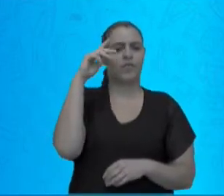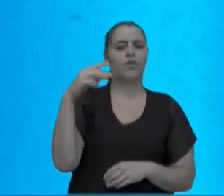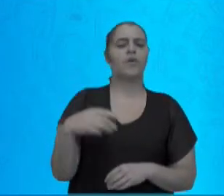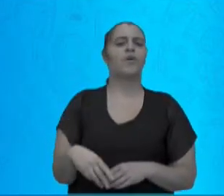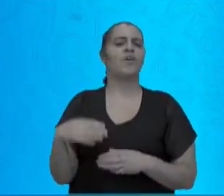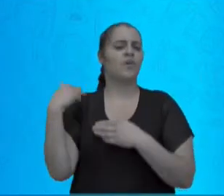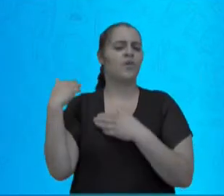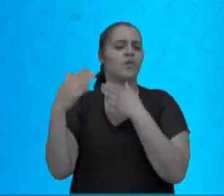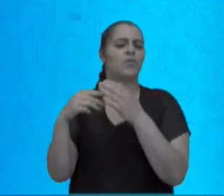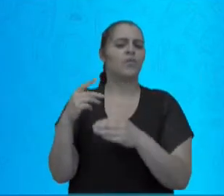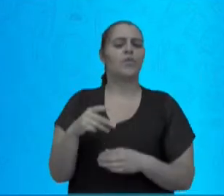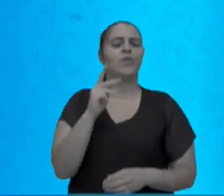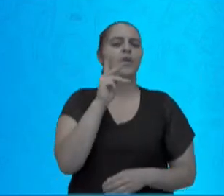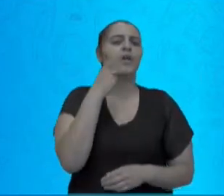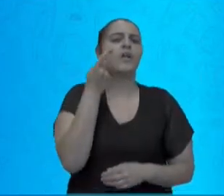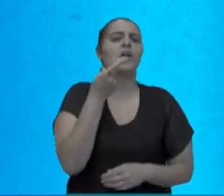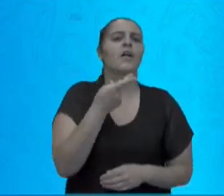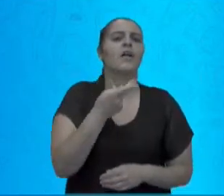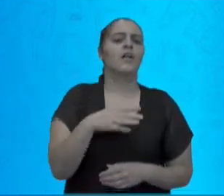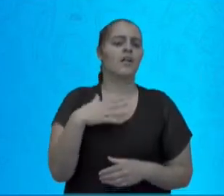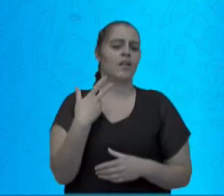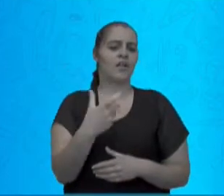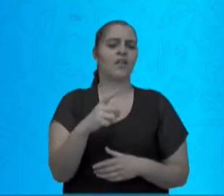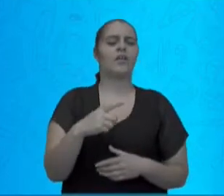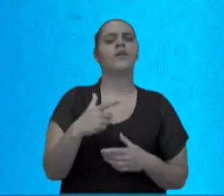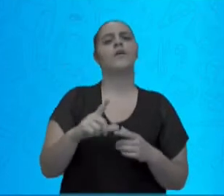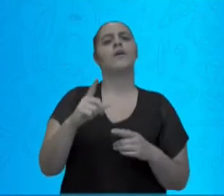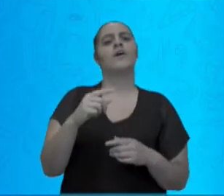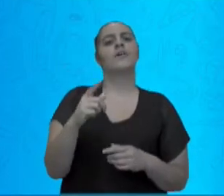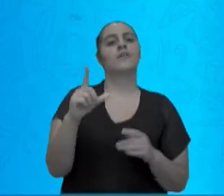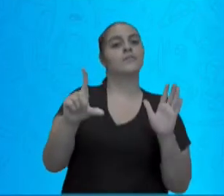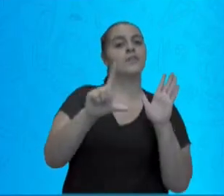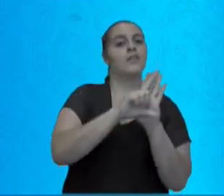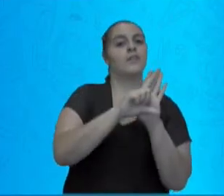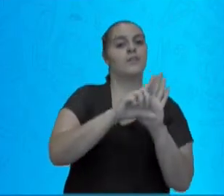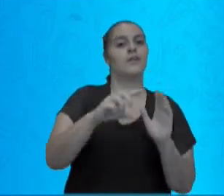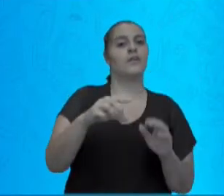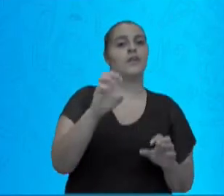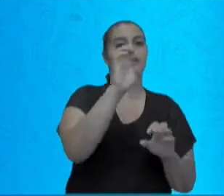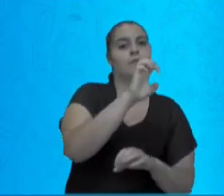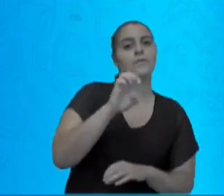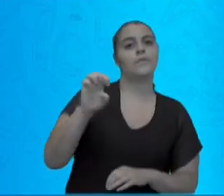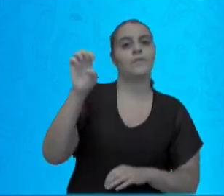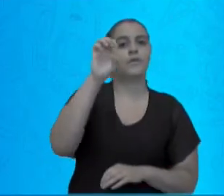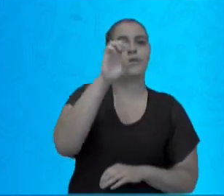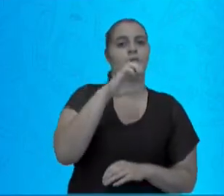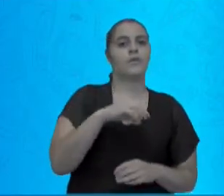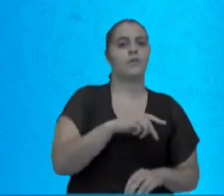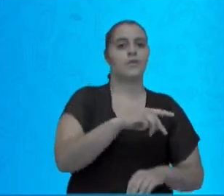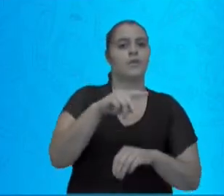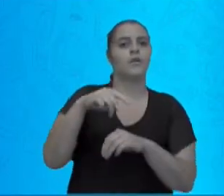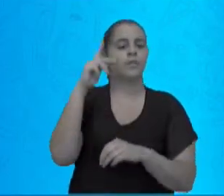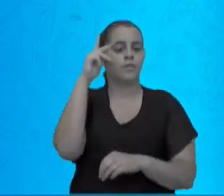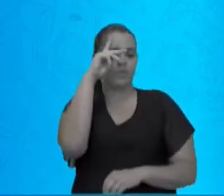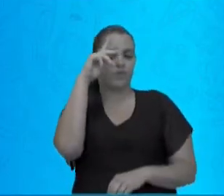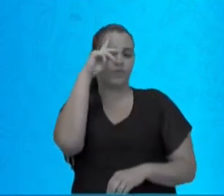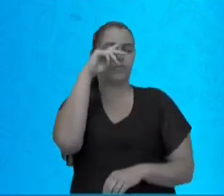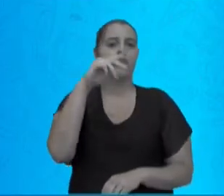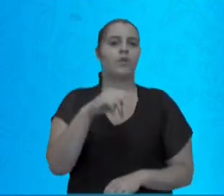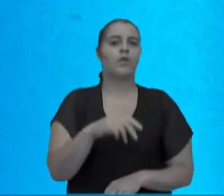idioma. Enquanto Estado, eu tenho as leis. Enquanto nação, eu tenho